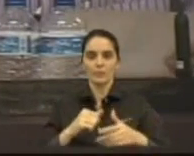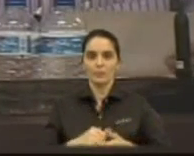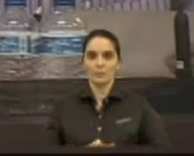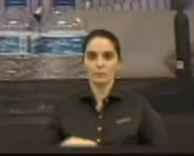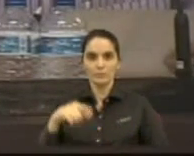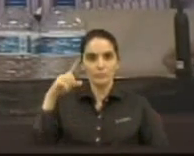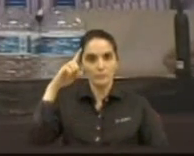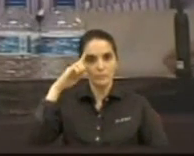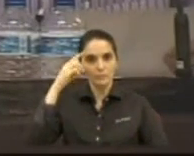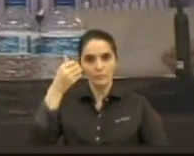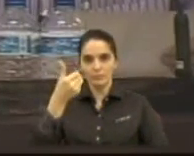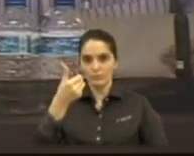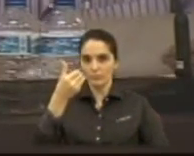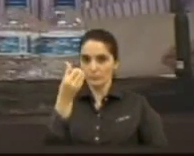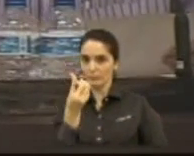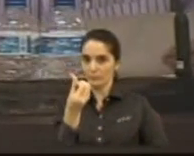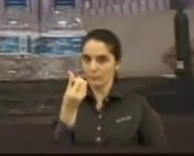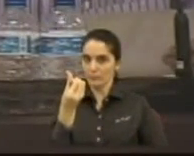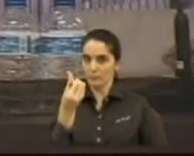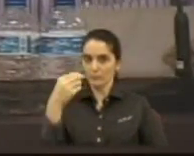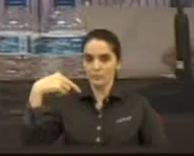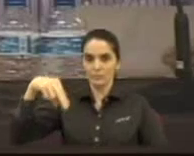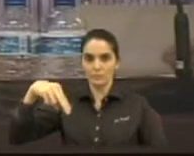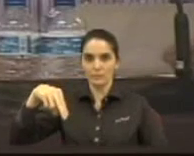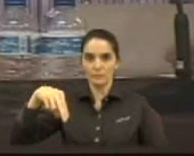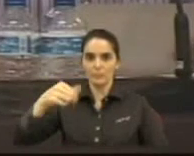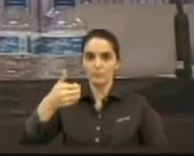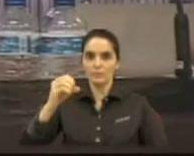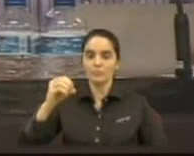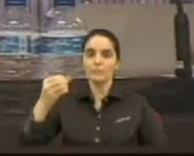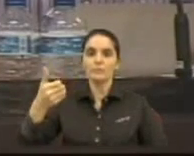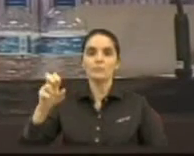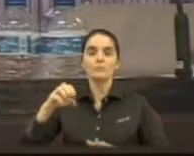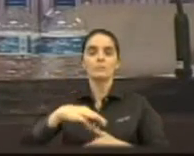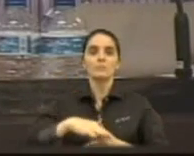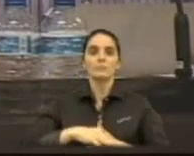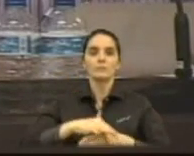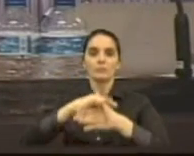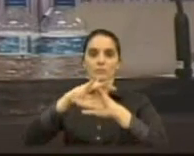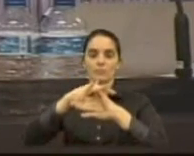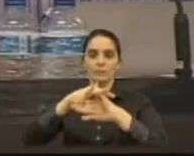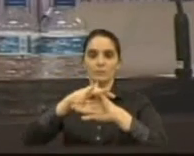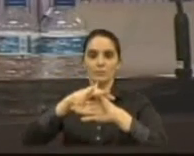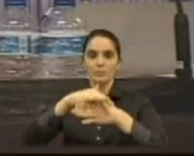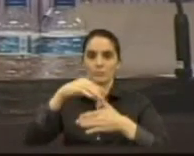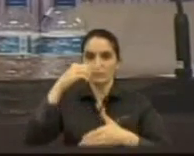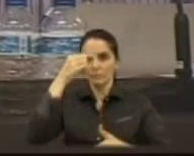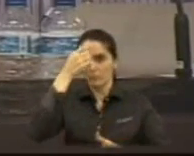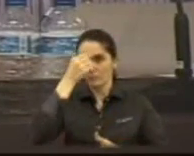aos 16 de novembro de 2015. Edivaldo Soares Antunes, líder do bloco PSB, PSC,